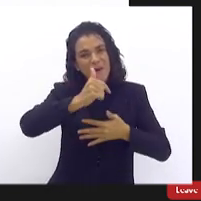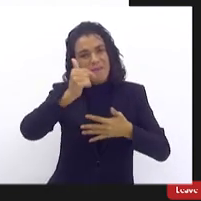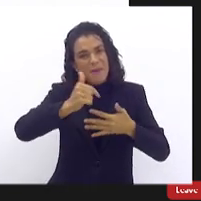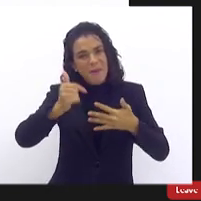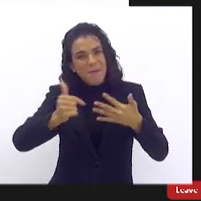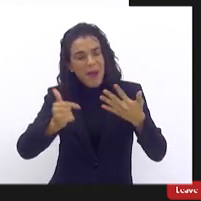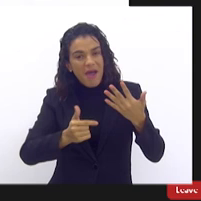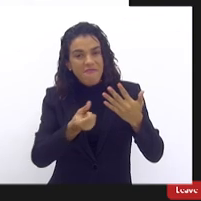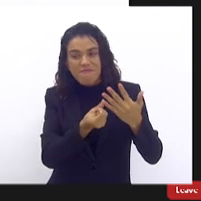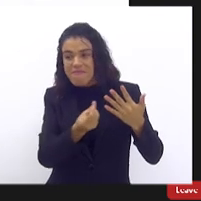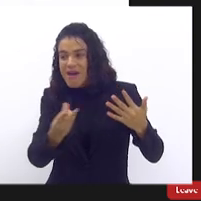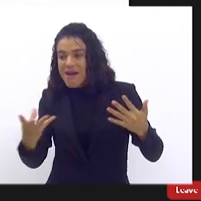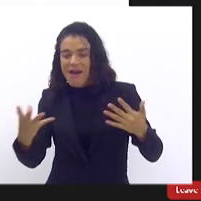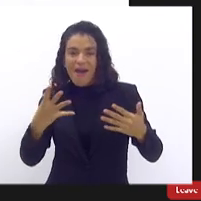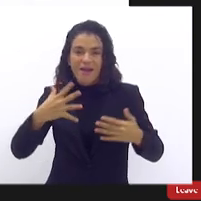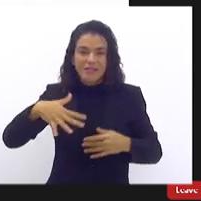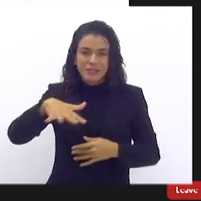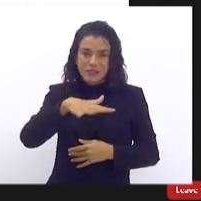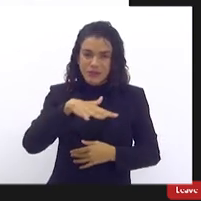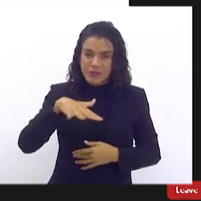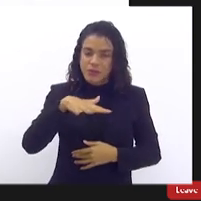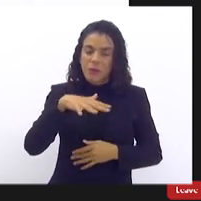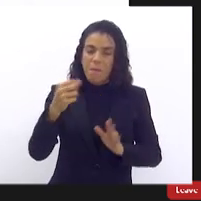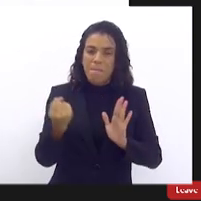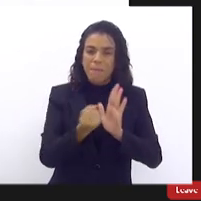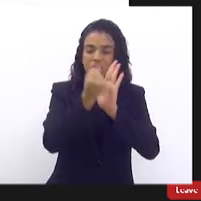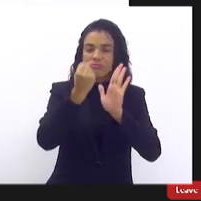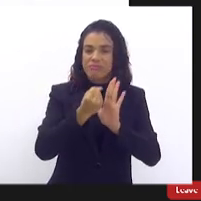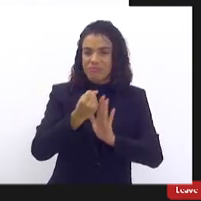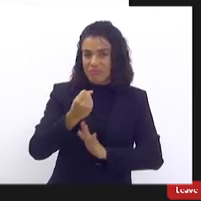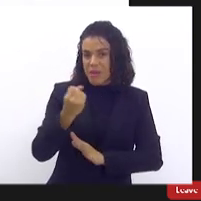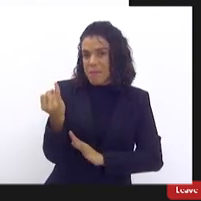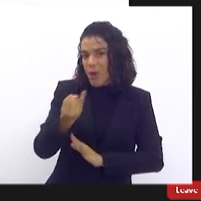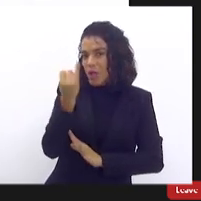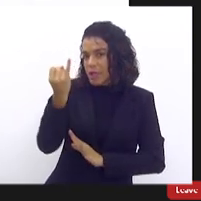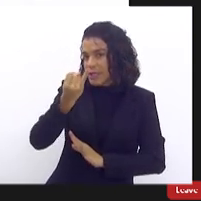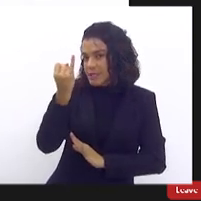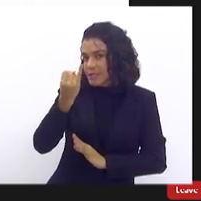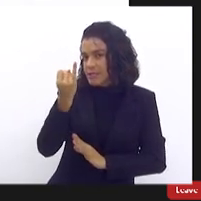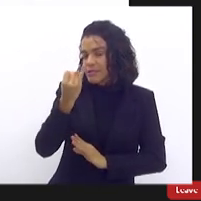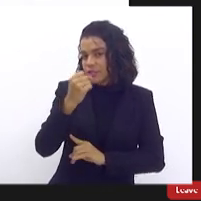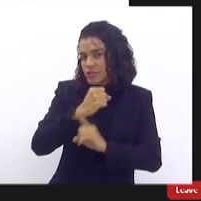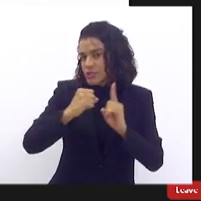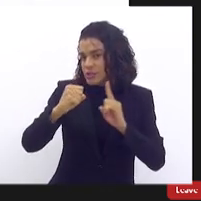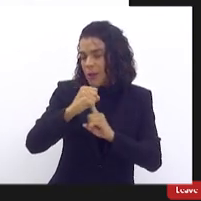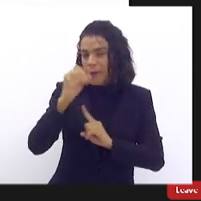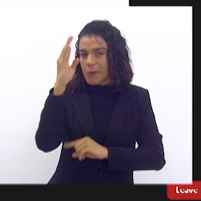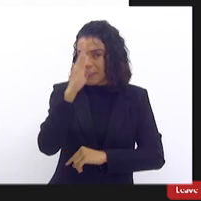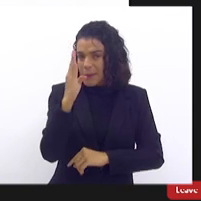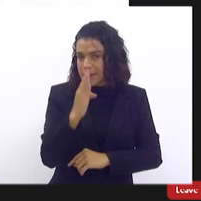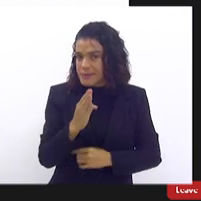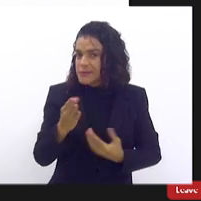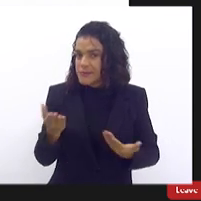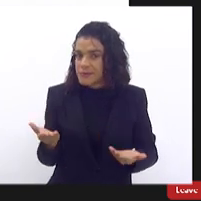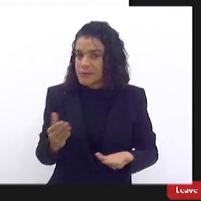longo desse tempo, e foi um momento muito importante, de muita convulsão social no Brasil, né?